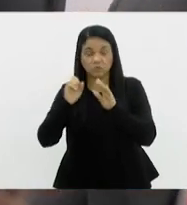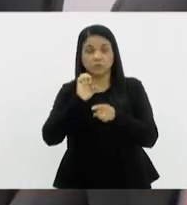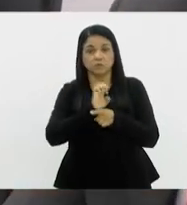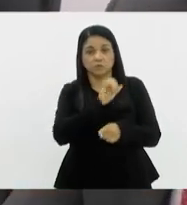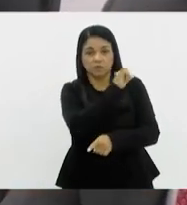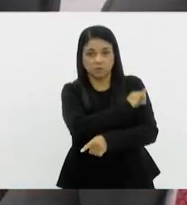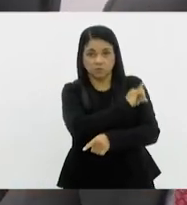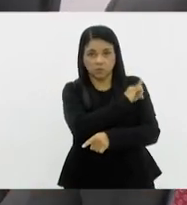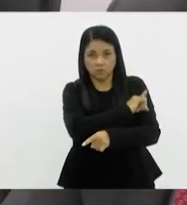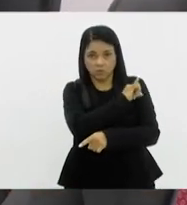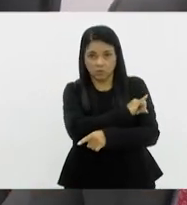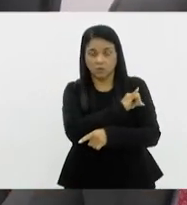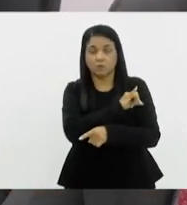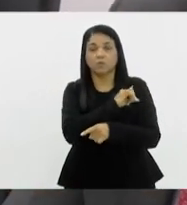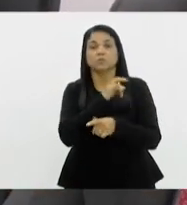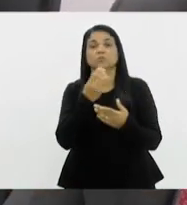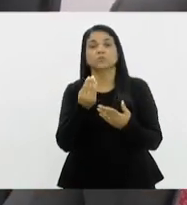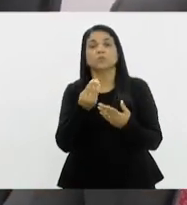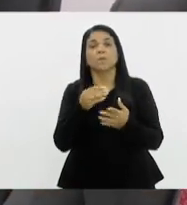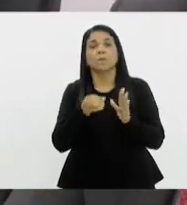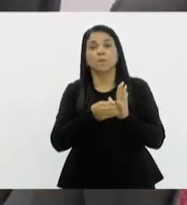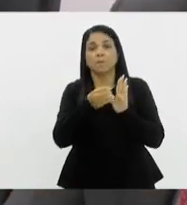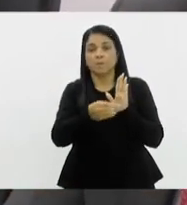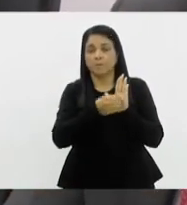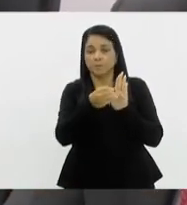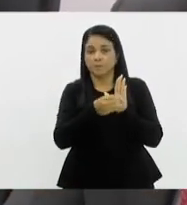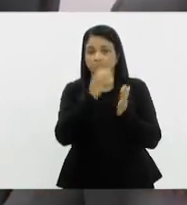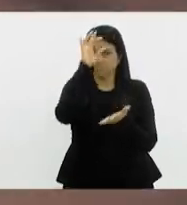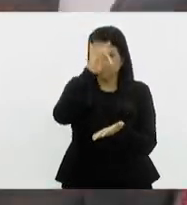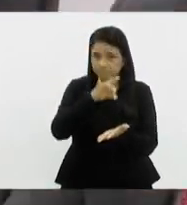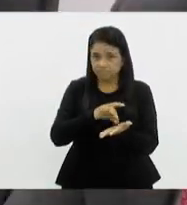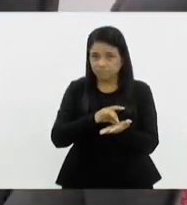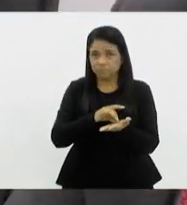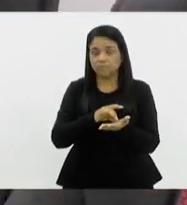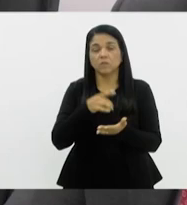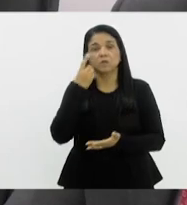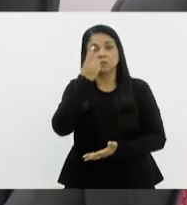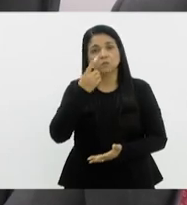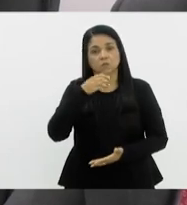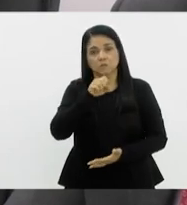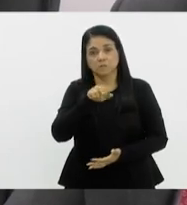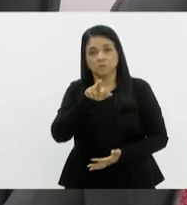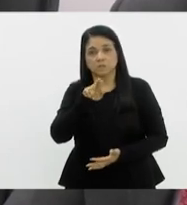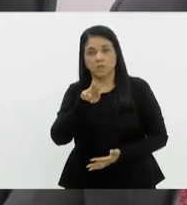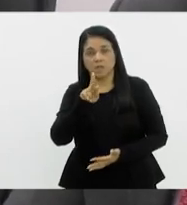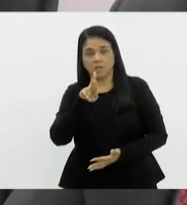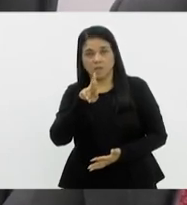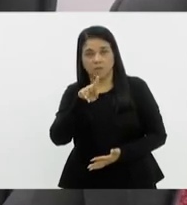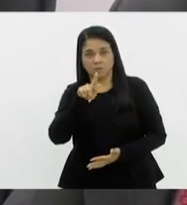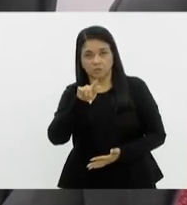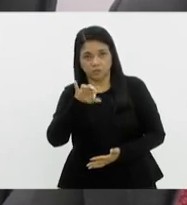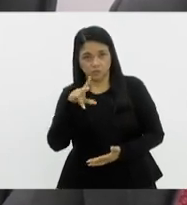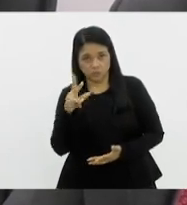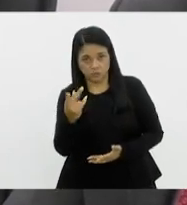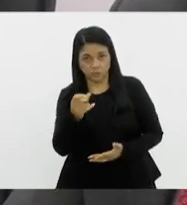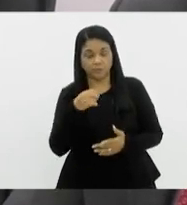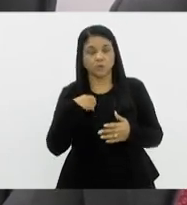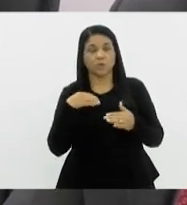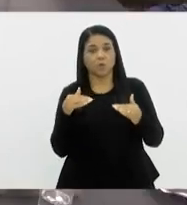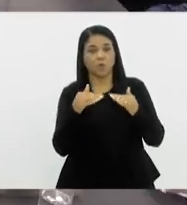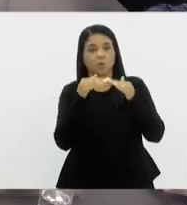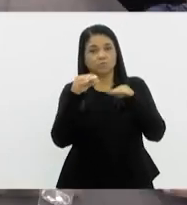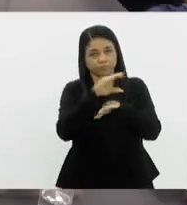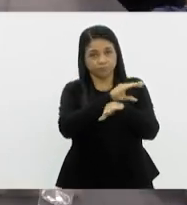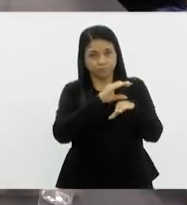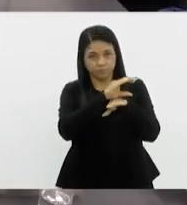de Janeiro, na forma que menciono. Parecer original do relator, deputado doutor Serginho, é pela constitucionalidade. Em discussão. Presidente. Para discutir,